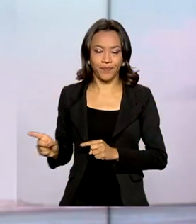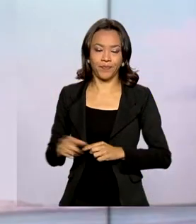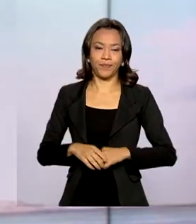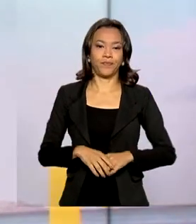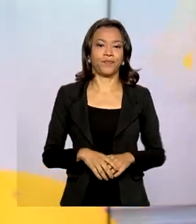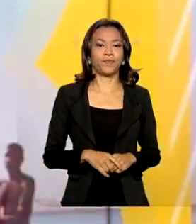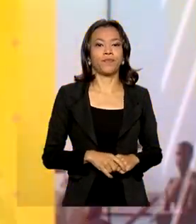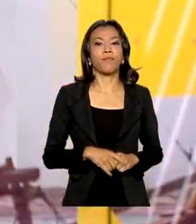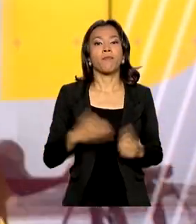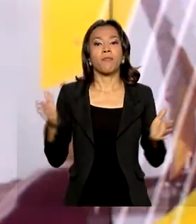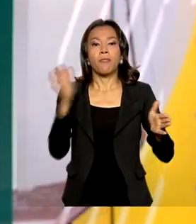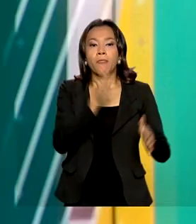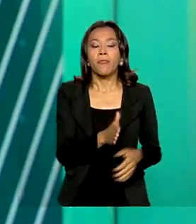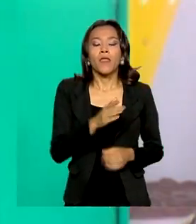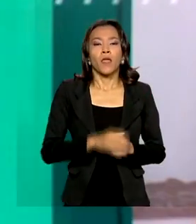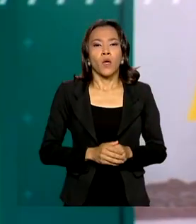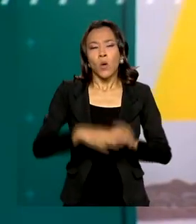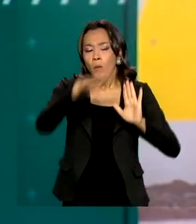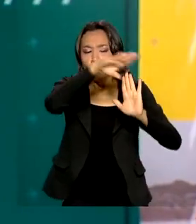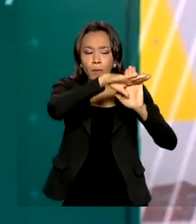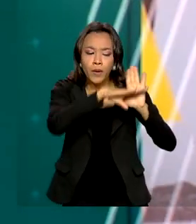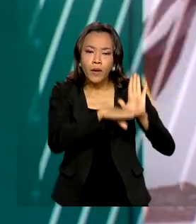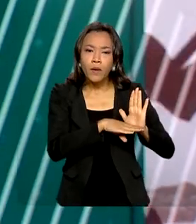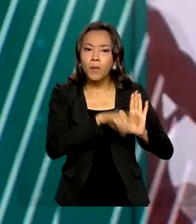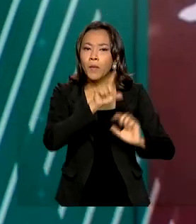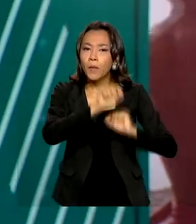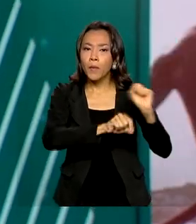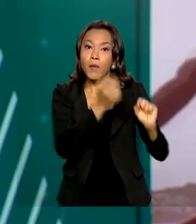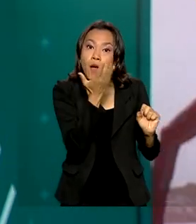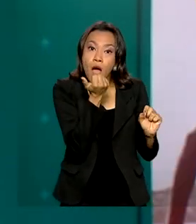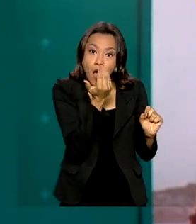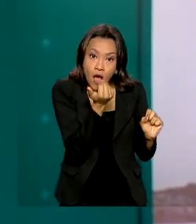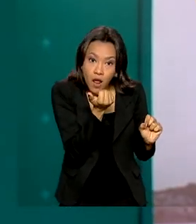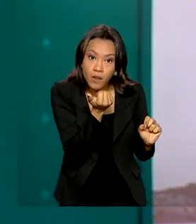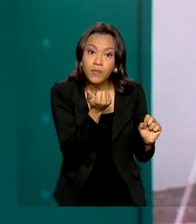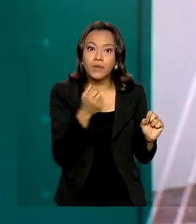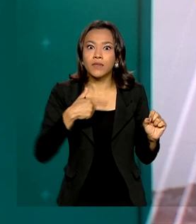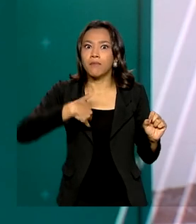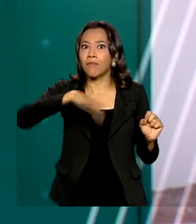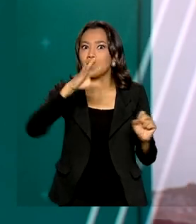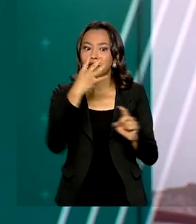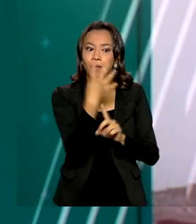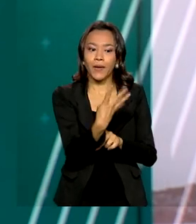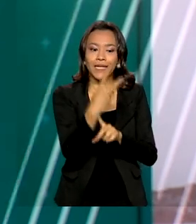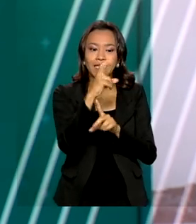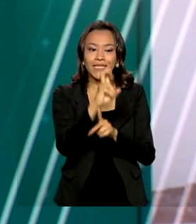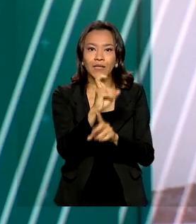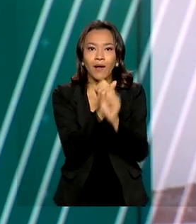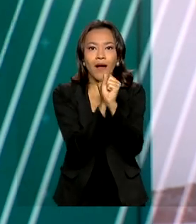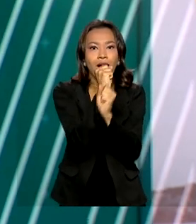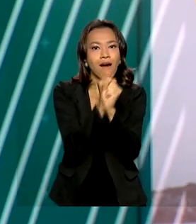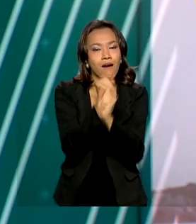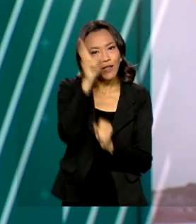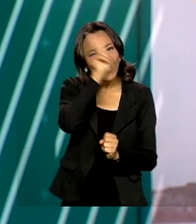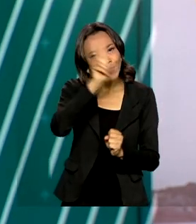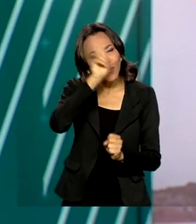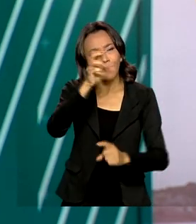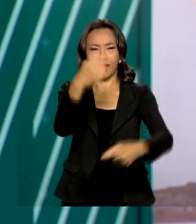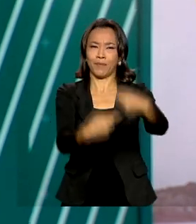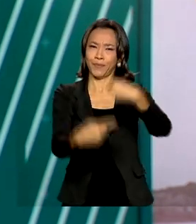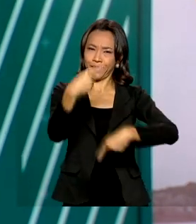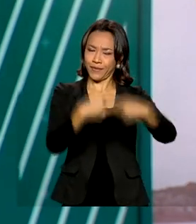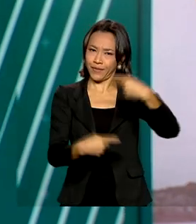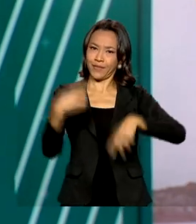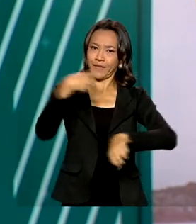O programa de alimentação do trabalhador tem mais de 45 anos de história como política pública no país